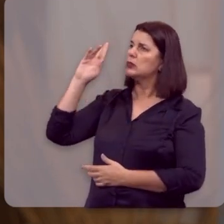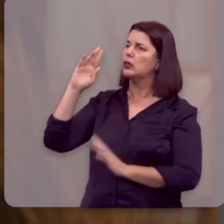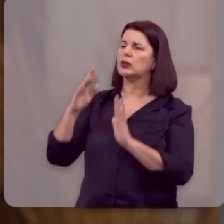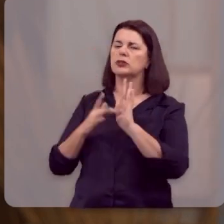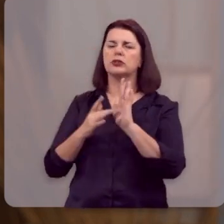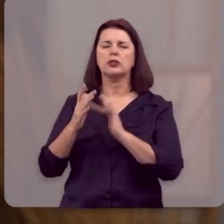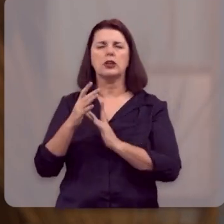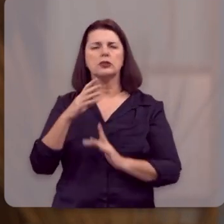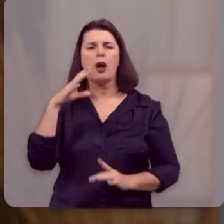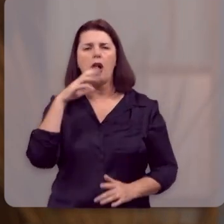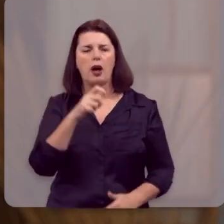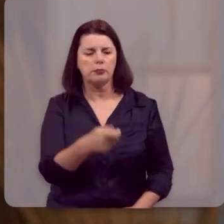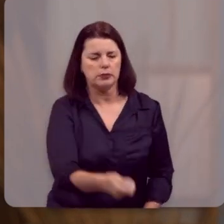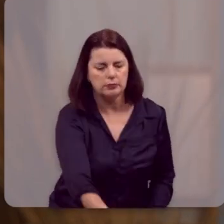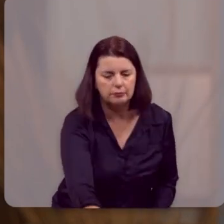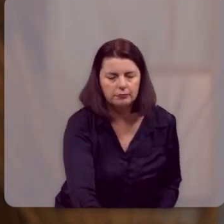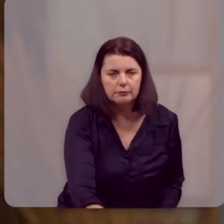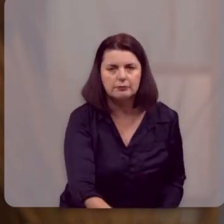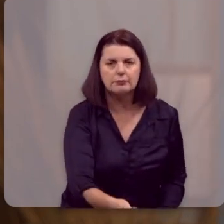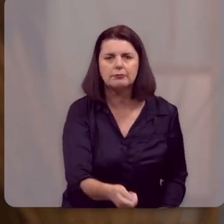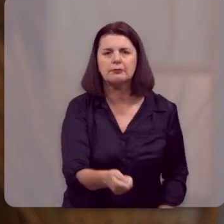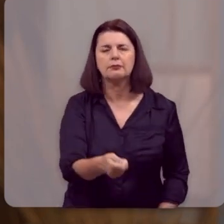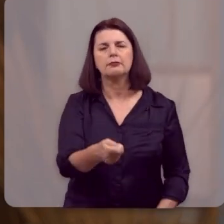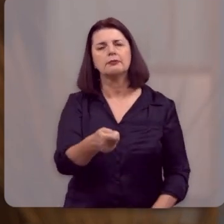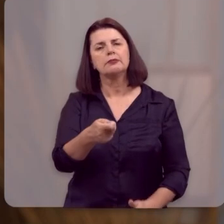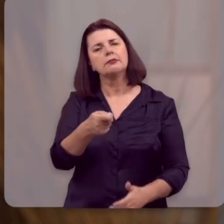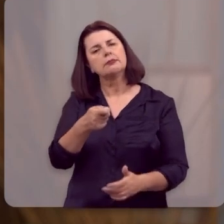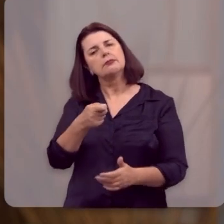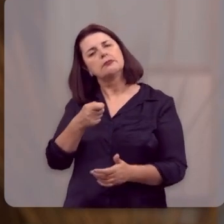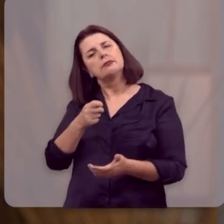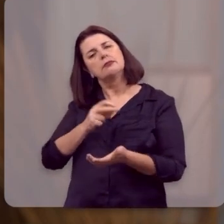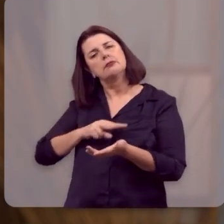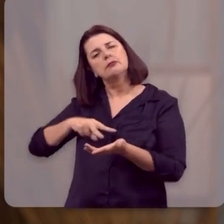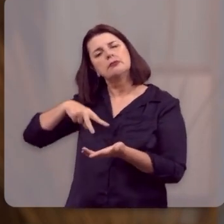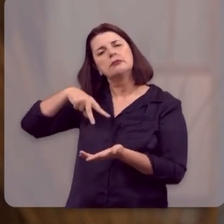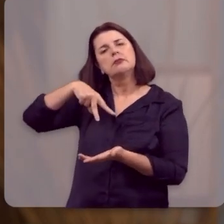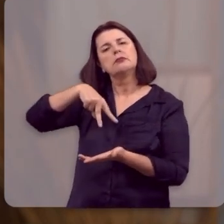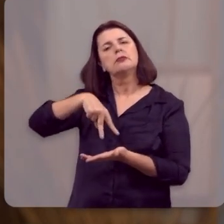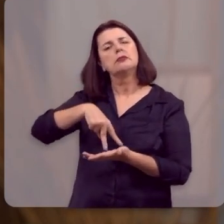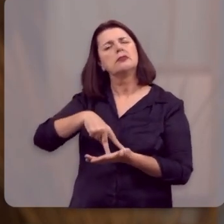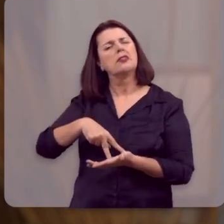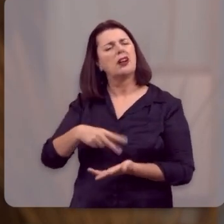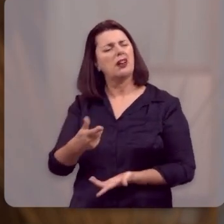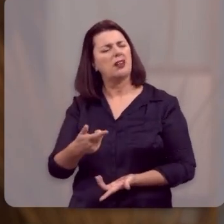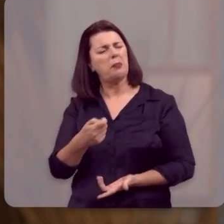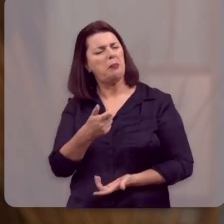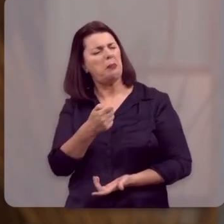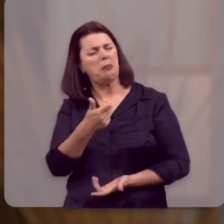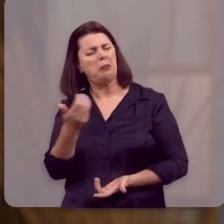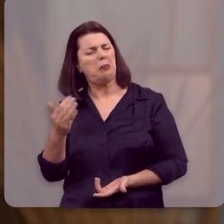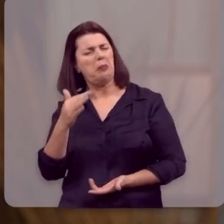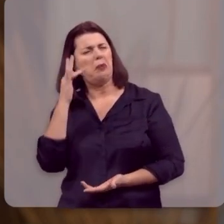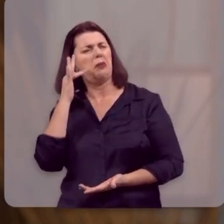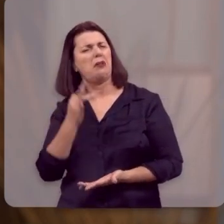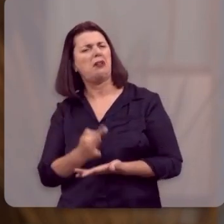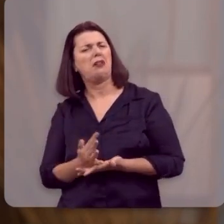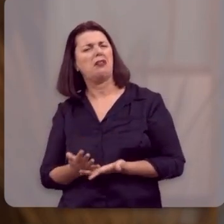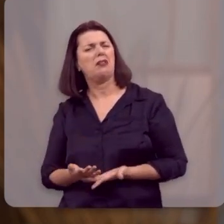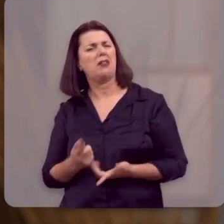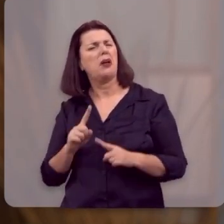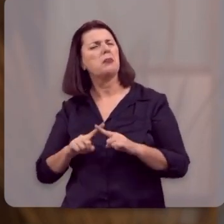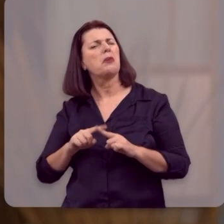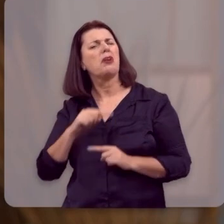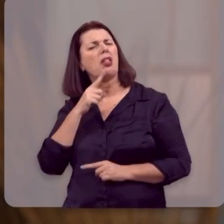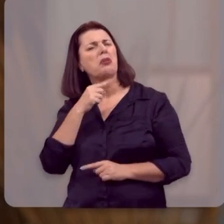E Jesus prontamente estendeu-lhe a mão, o tirou das gargantas da morte e disse: "Homem de pequena fé, por